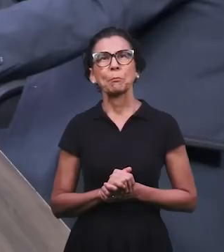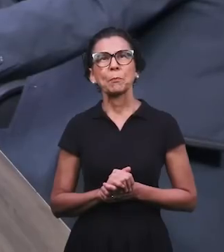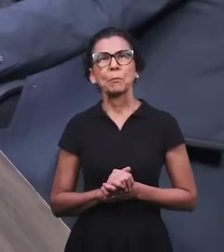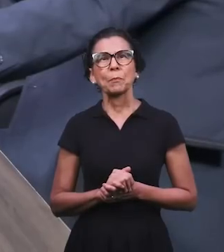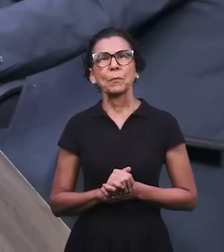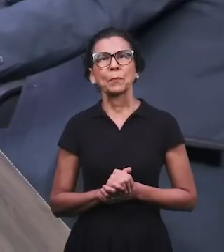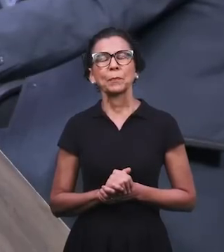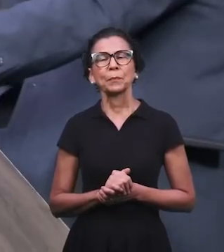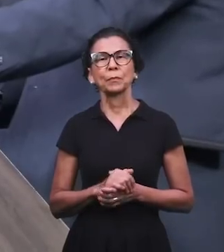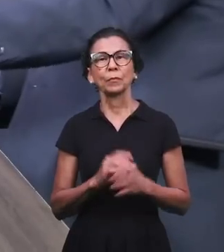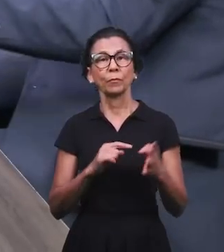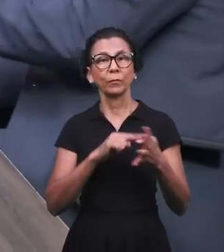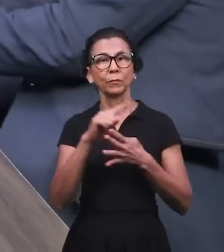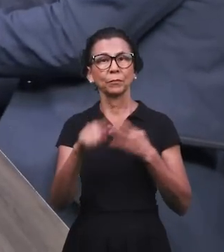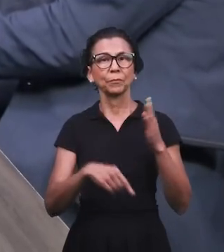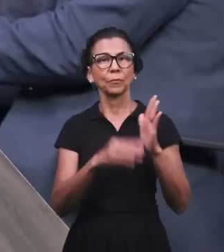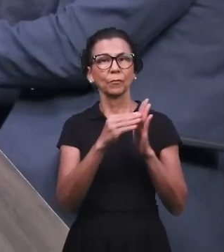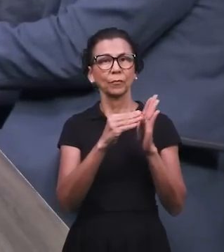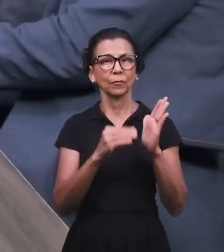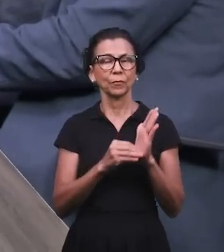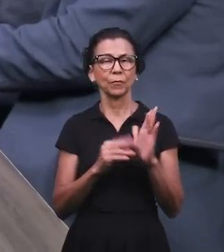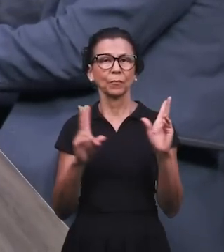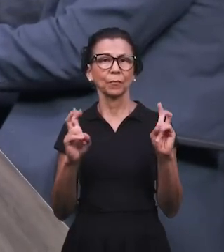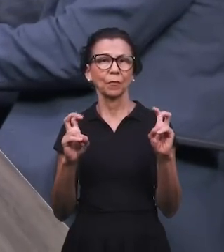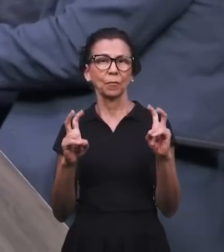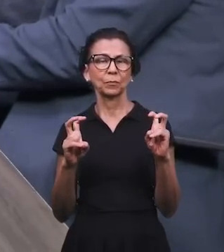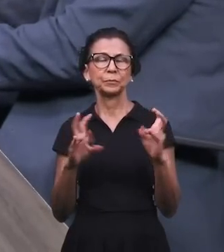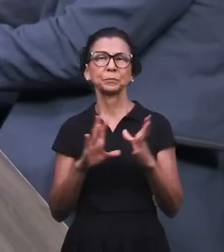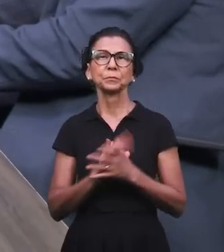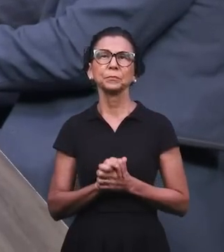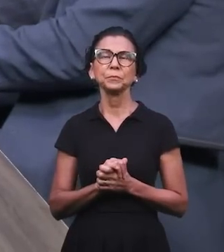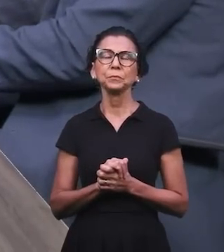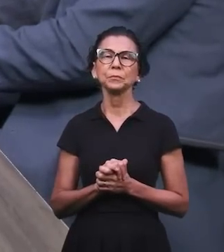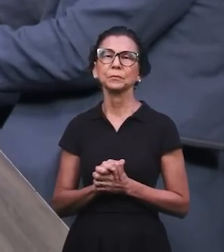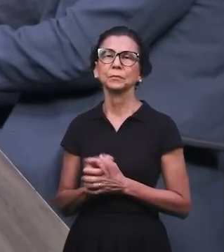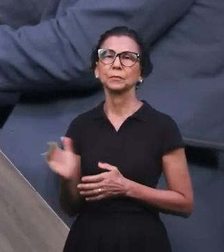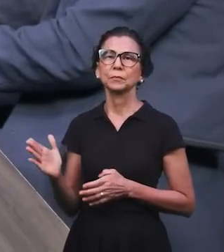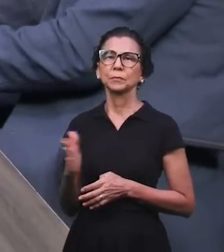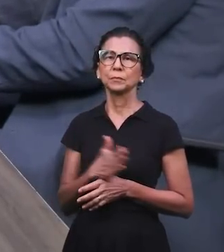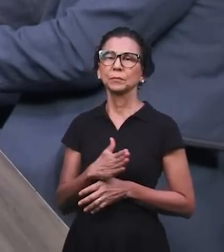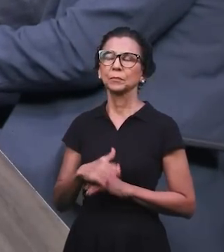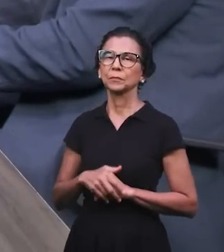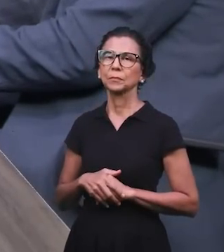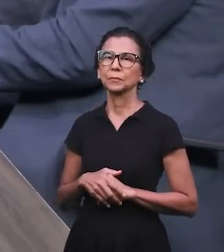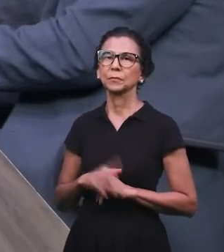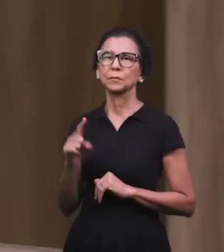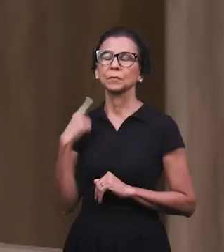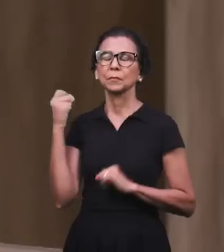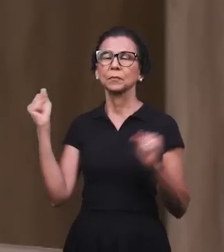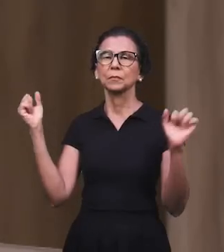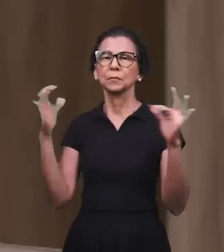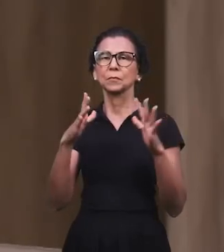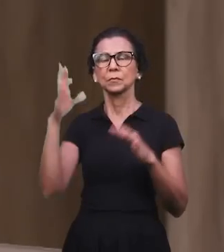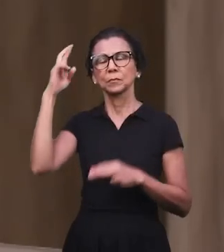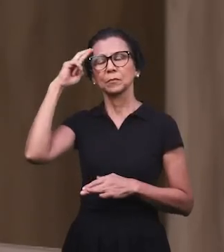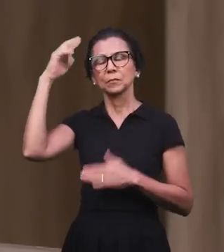de 4 episódios sobre o sonido incerto. Nós glorificamos ao Senhor porque Ele é